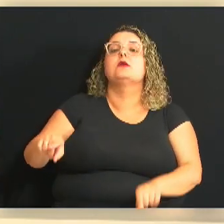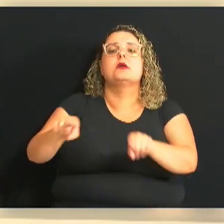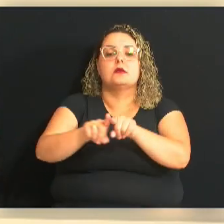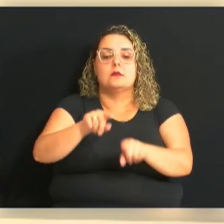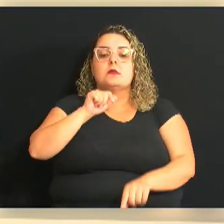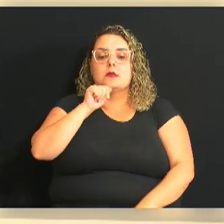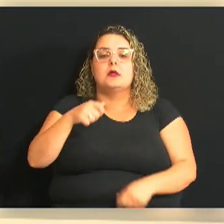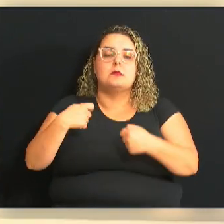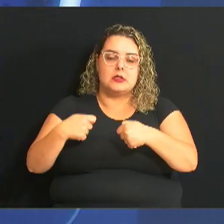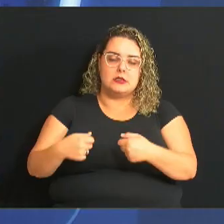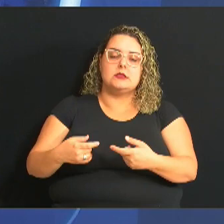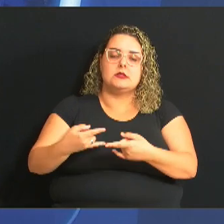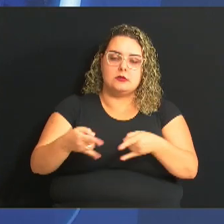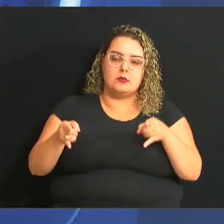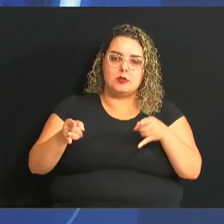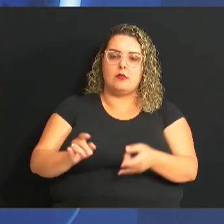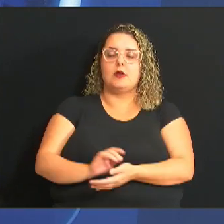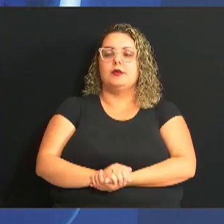item.